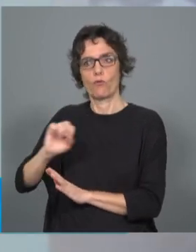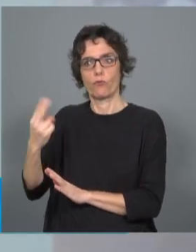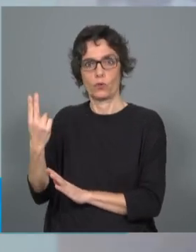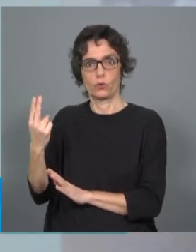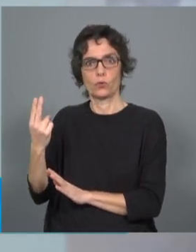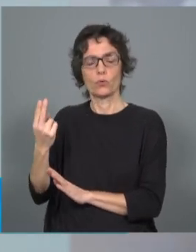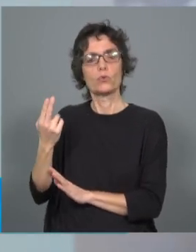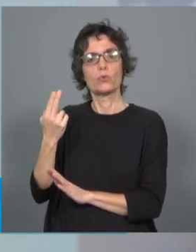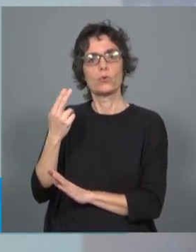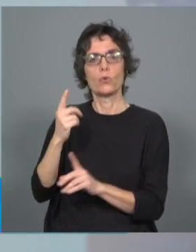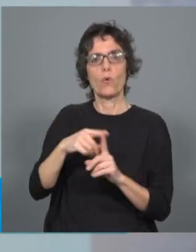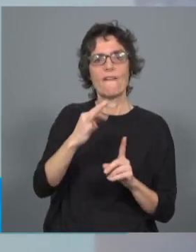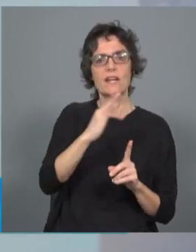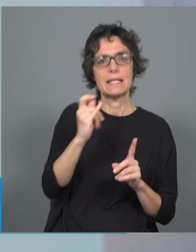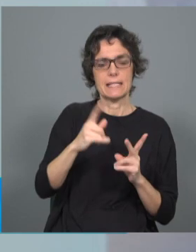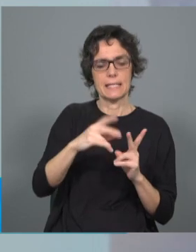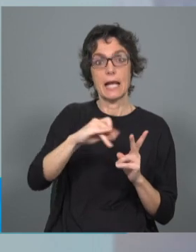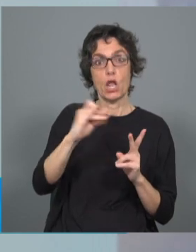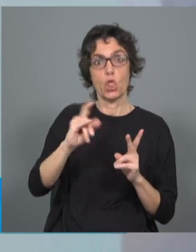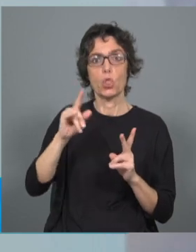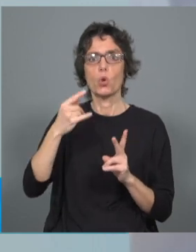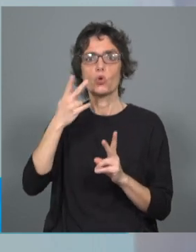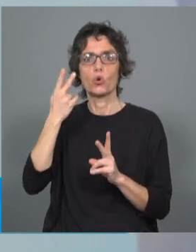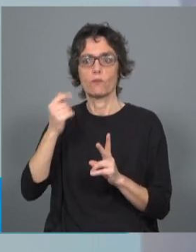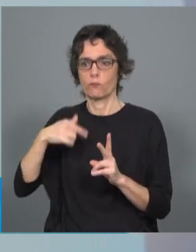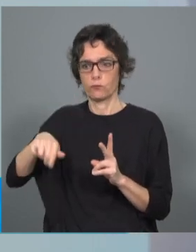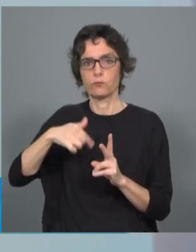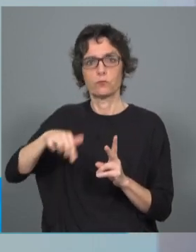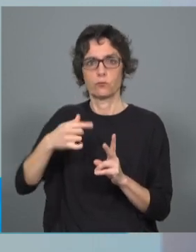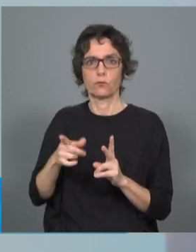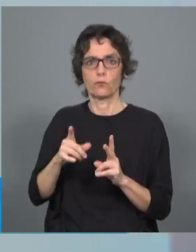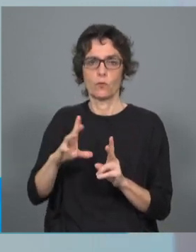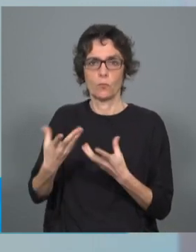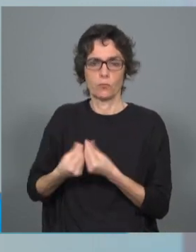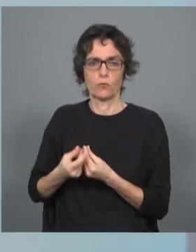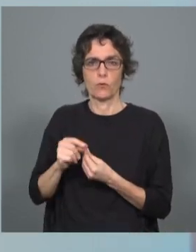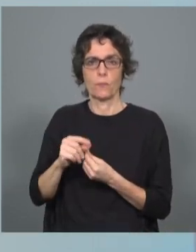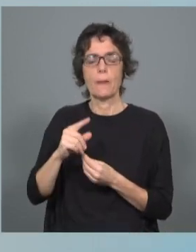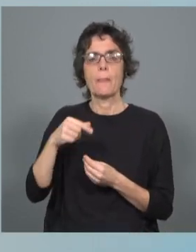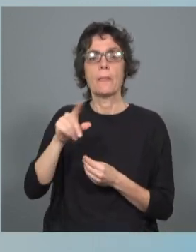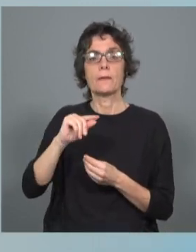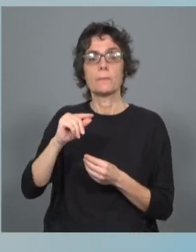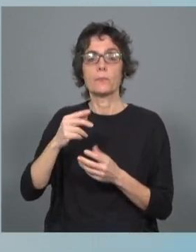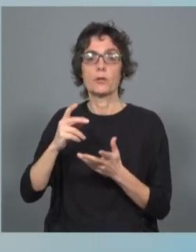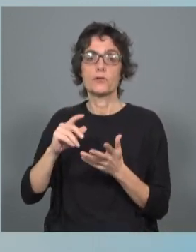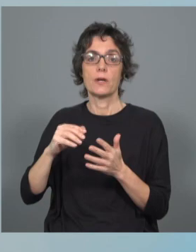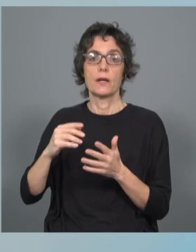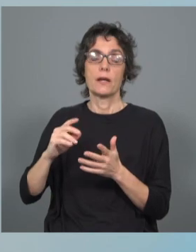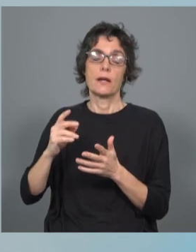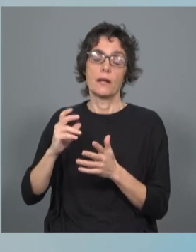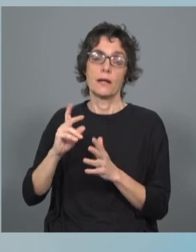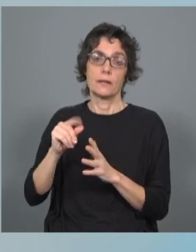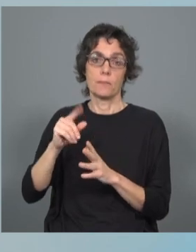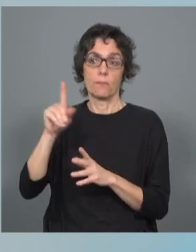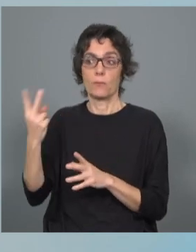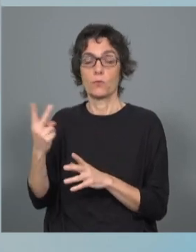e o António, que sempre viveram connosco desde o início, em guarda partilhada. E depois, há 13 anos, nasceu a Marta, nossa filha em comum, e portanto